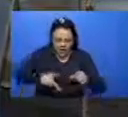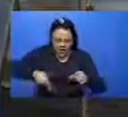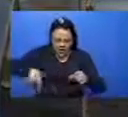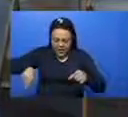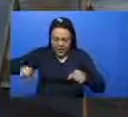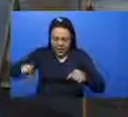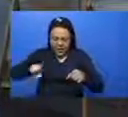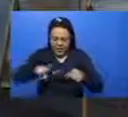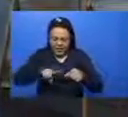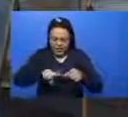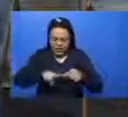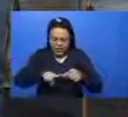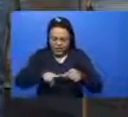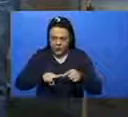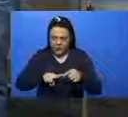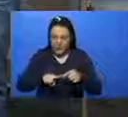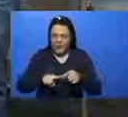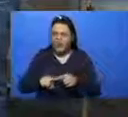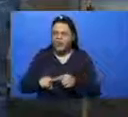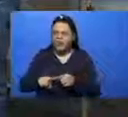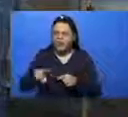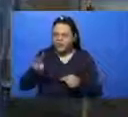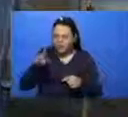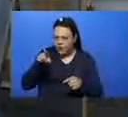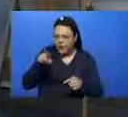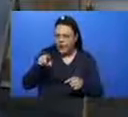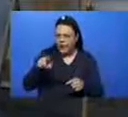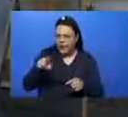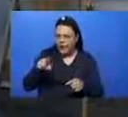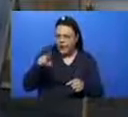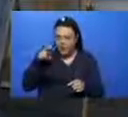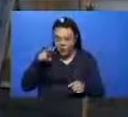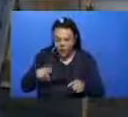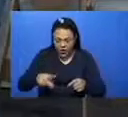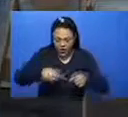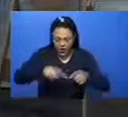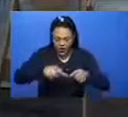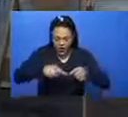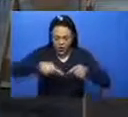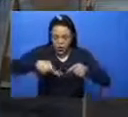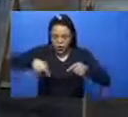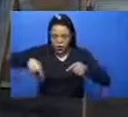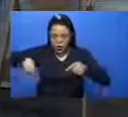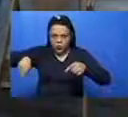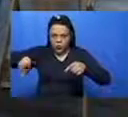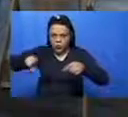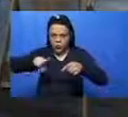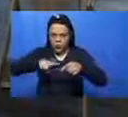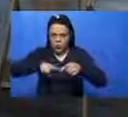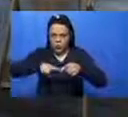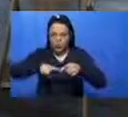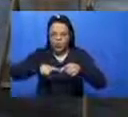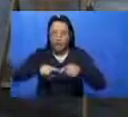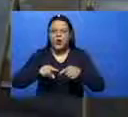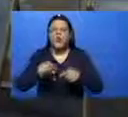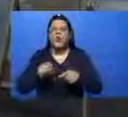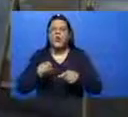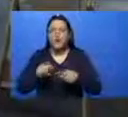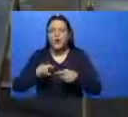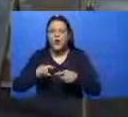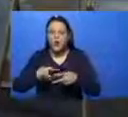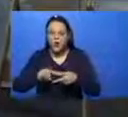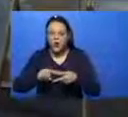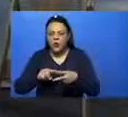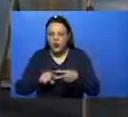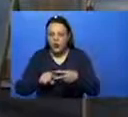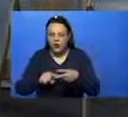e sempre que vocês se depararem com um círculo, o total de graus de